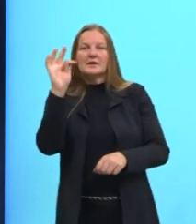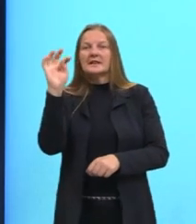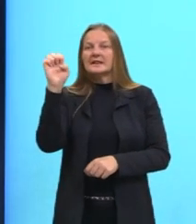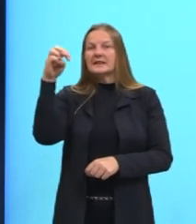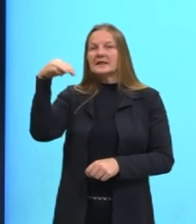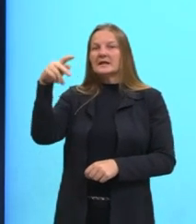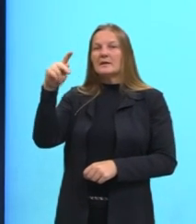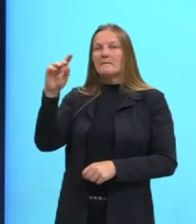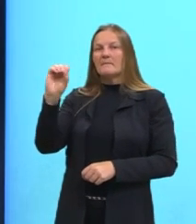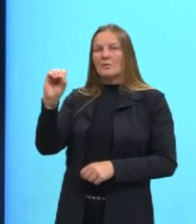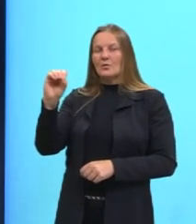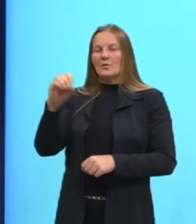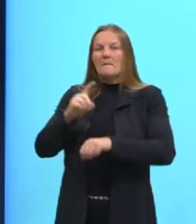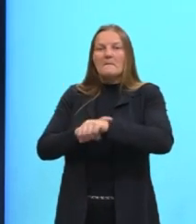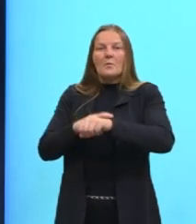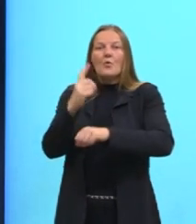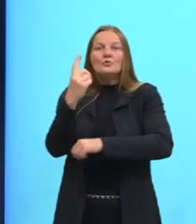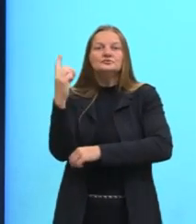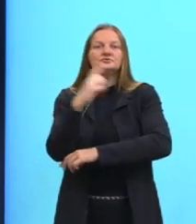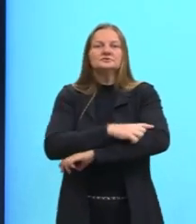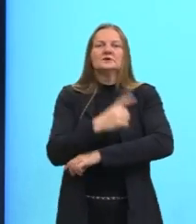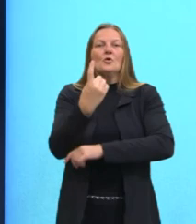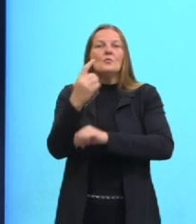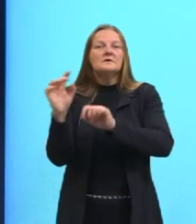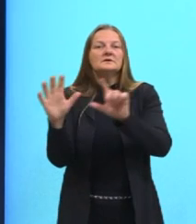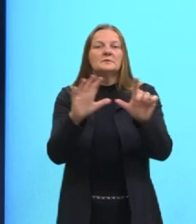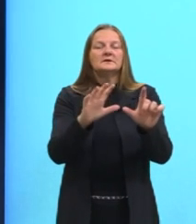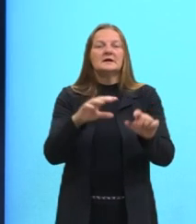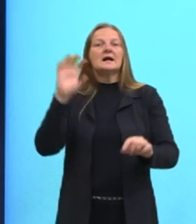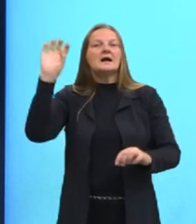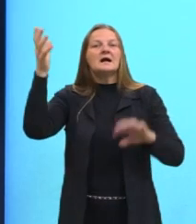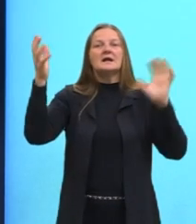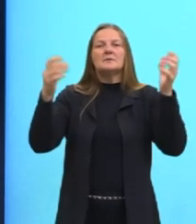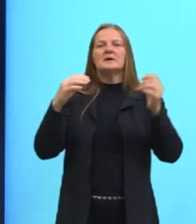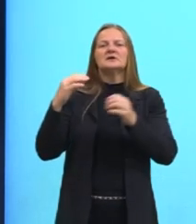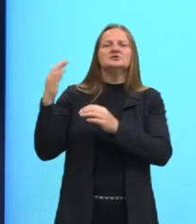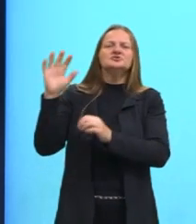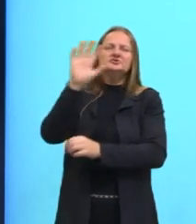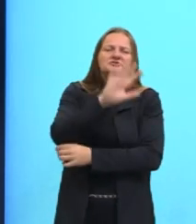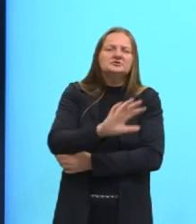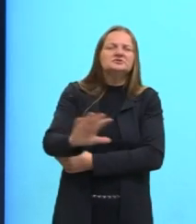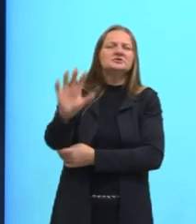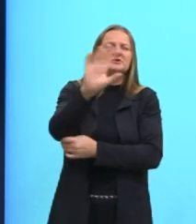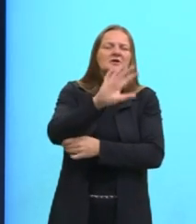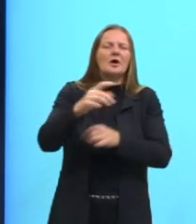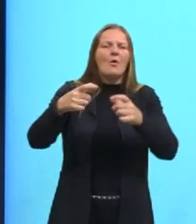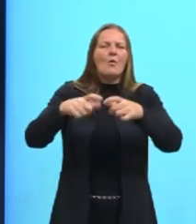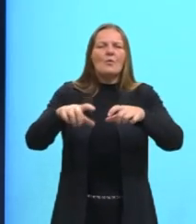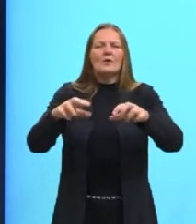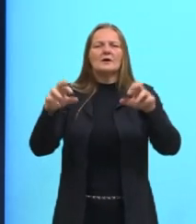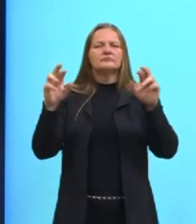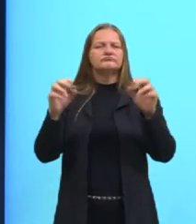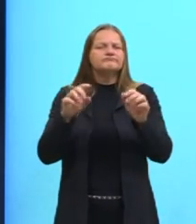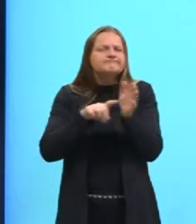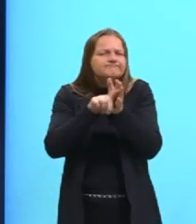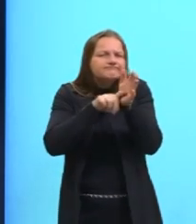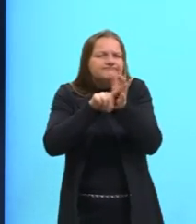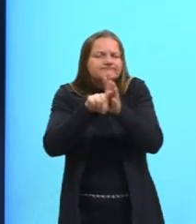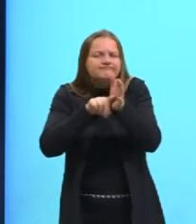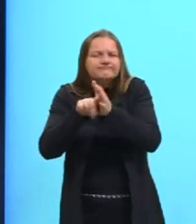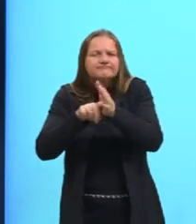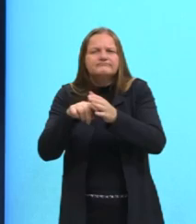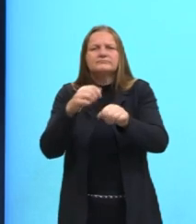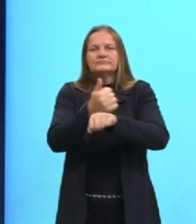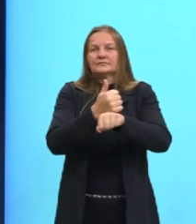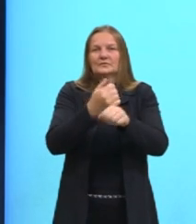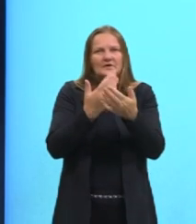tempo momentânea do dia da semana tá e o clima que se espera que aconteça naquele local ali durante aquele